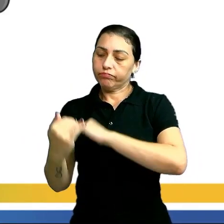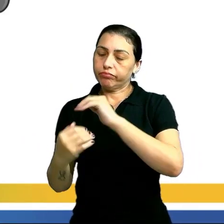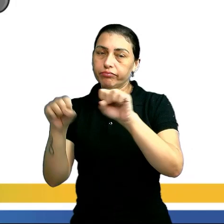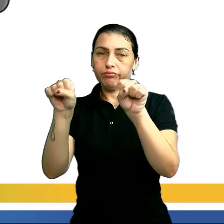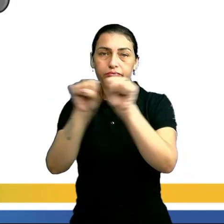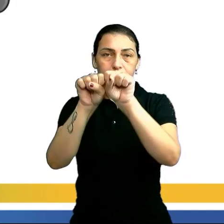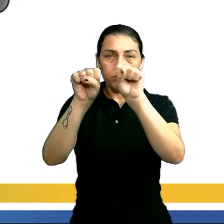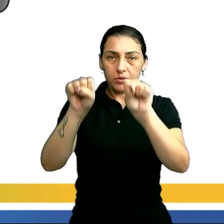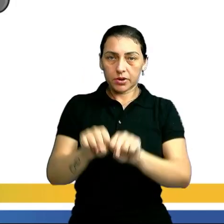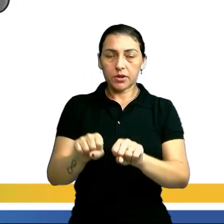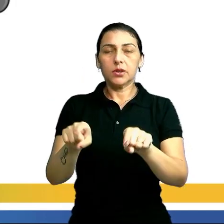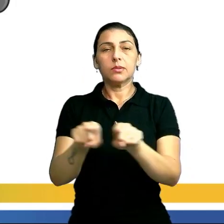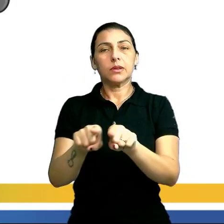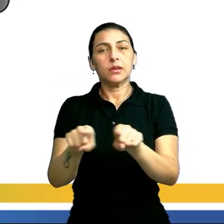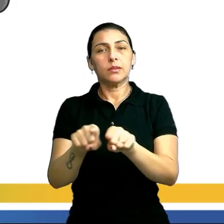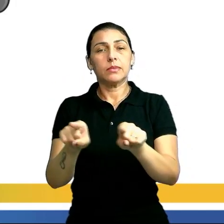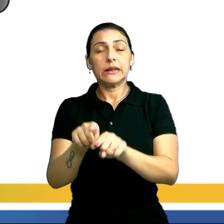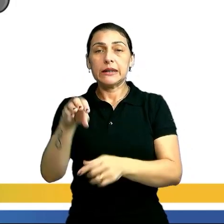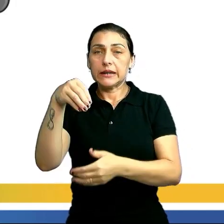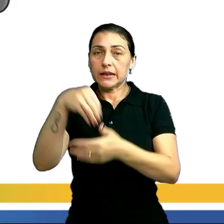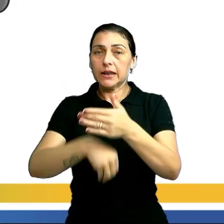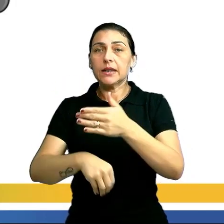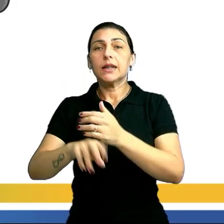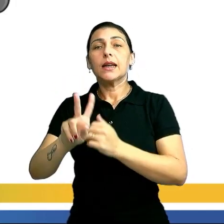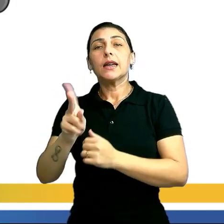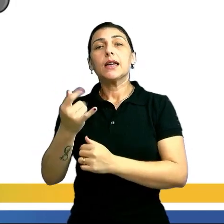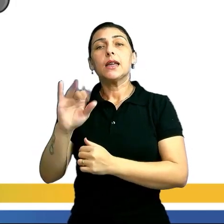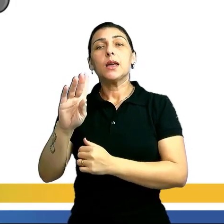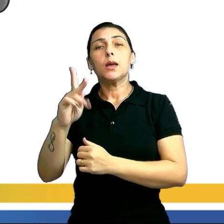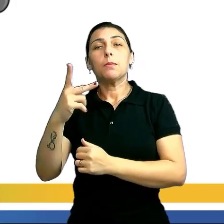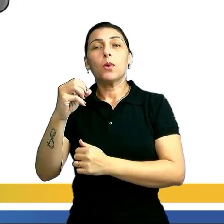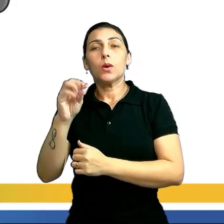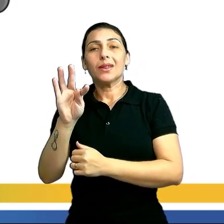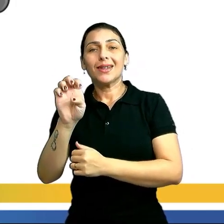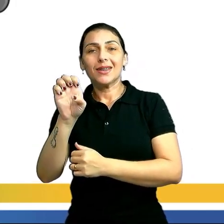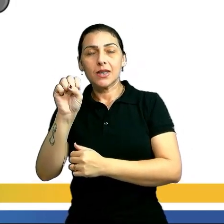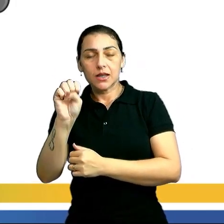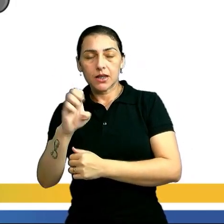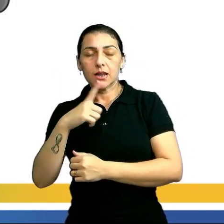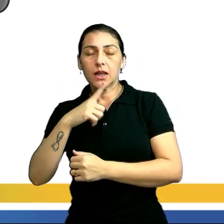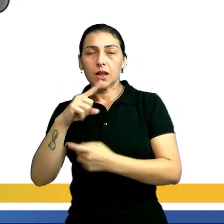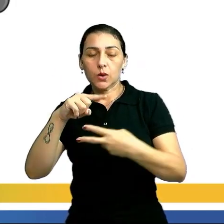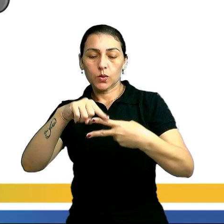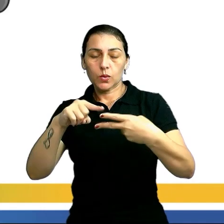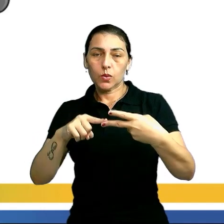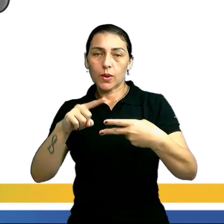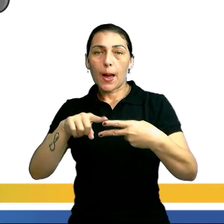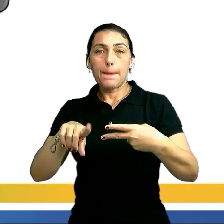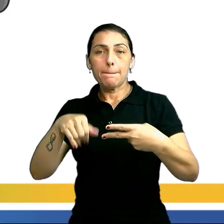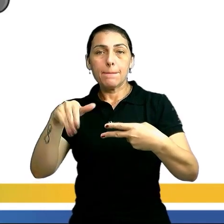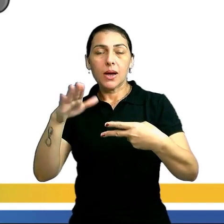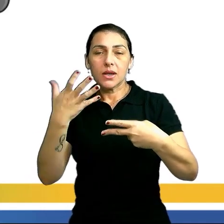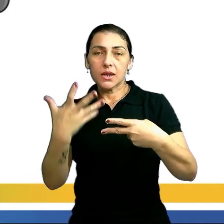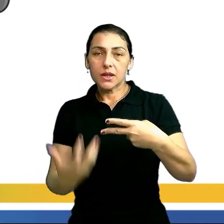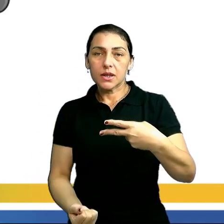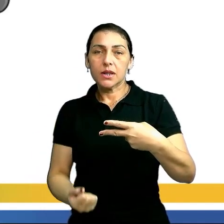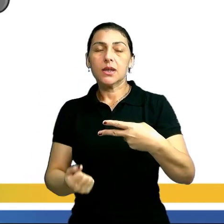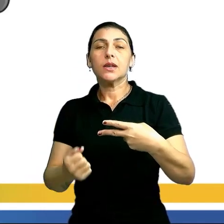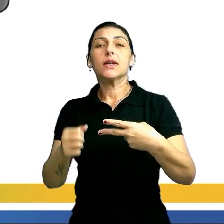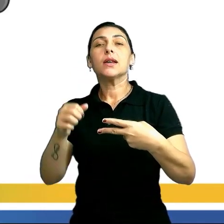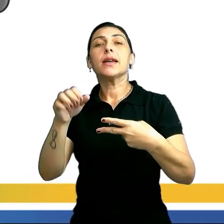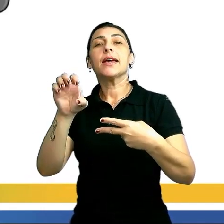dos sistemas. E dentro dessa hipótese existem duas outras. A mais aceita é a